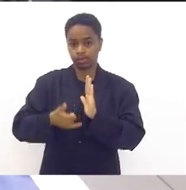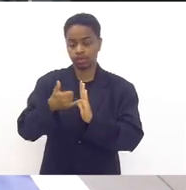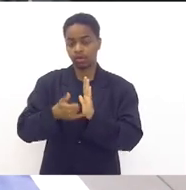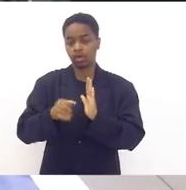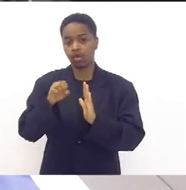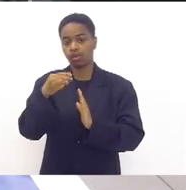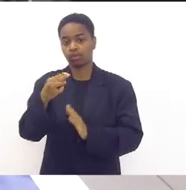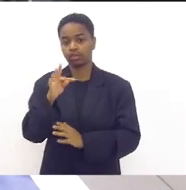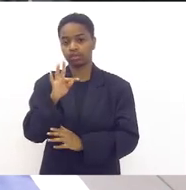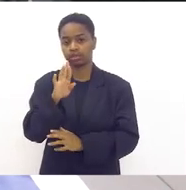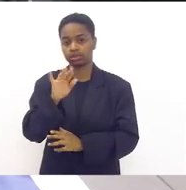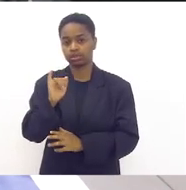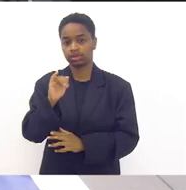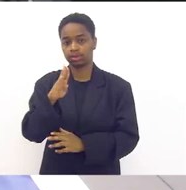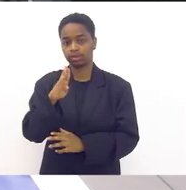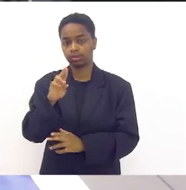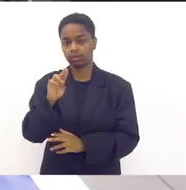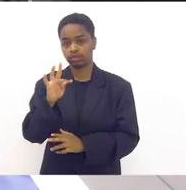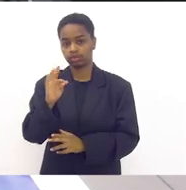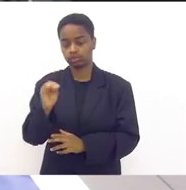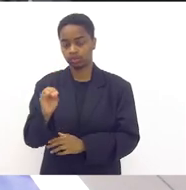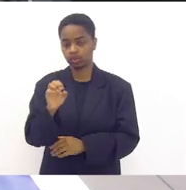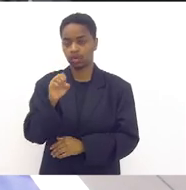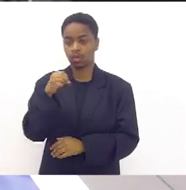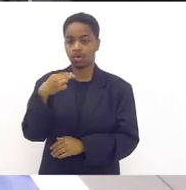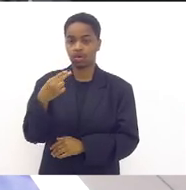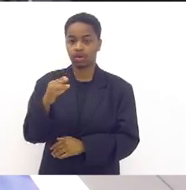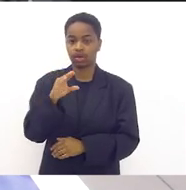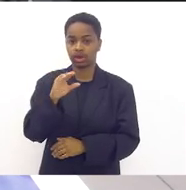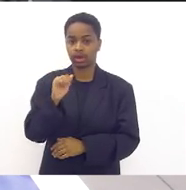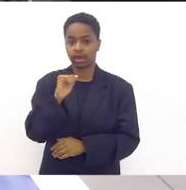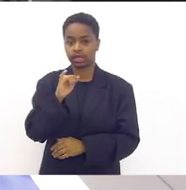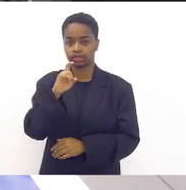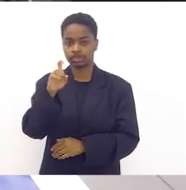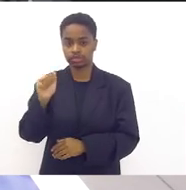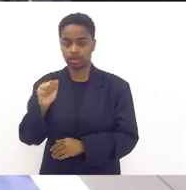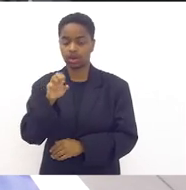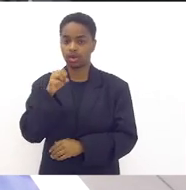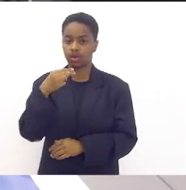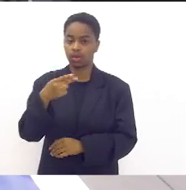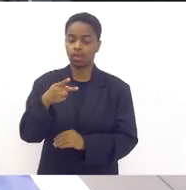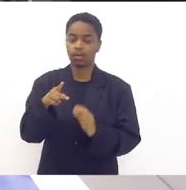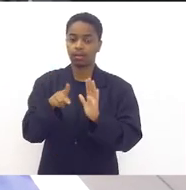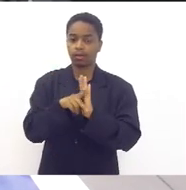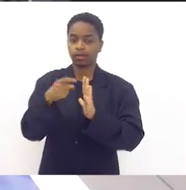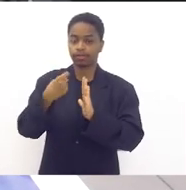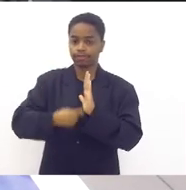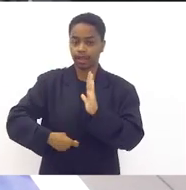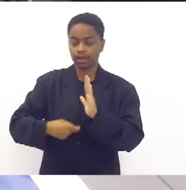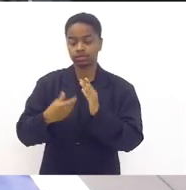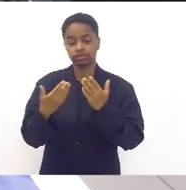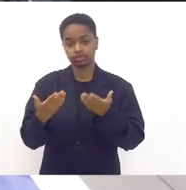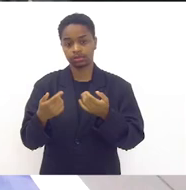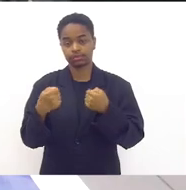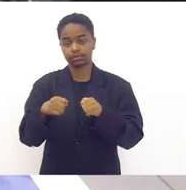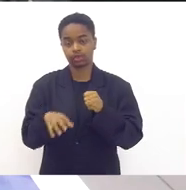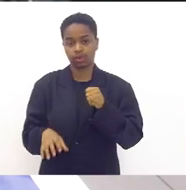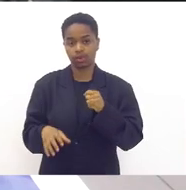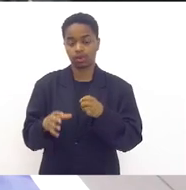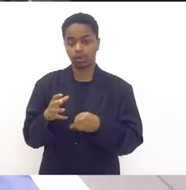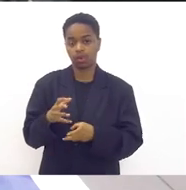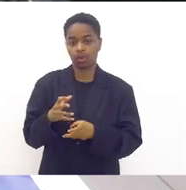receita de servidores, taxa, se de receitas próprias como taxas, enfim, para complementar